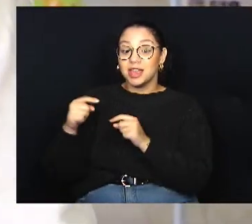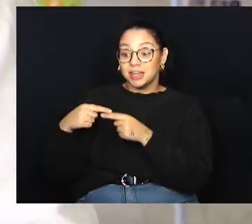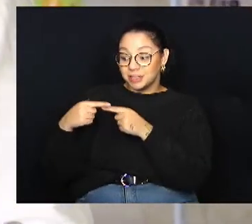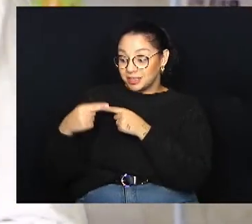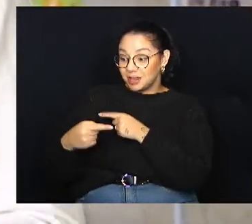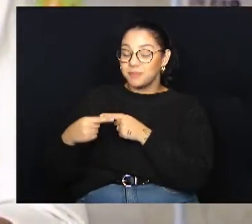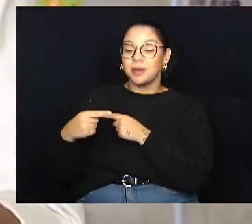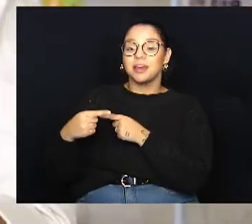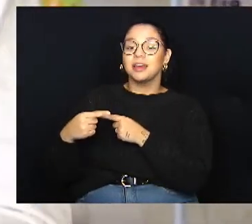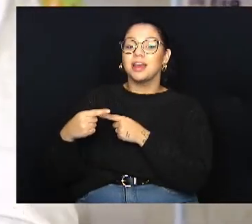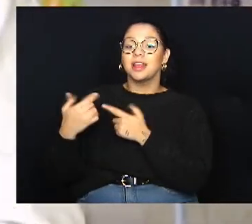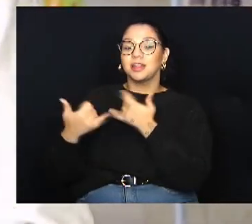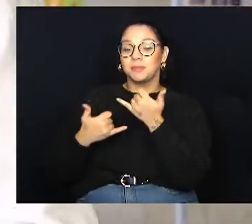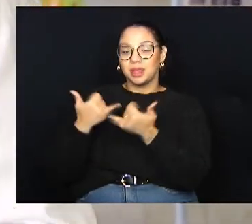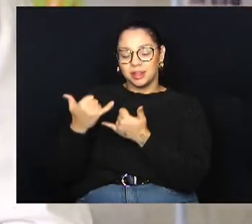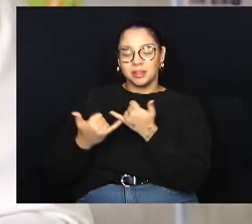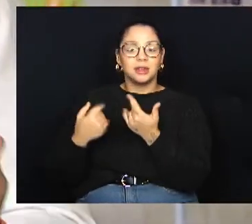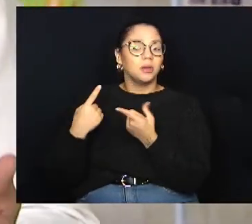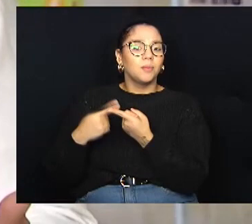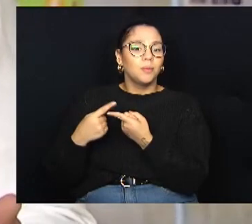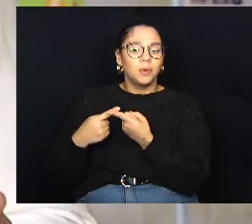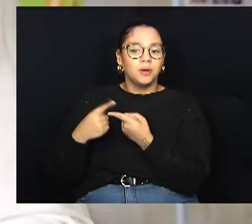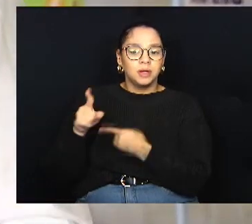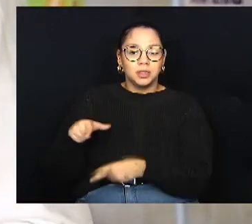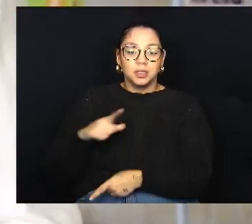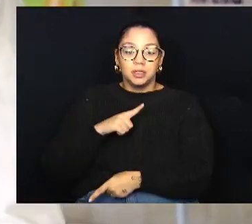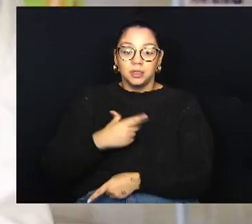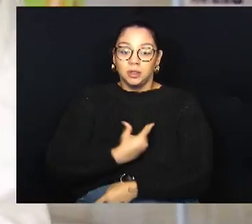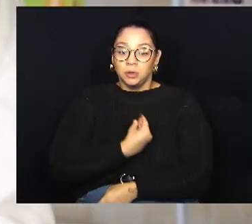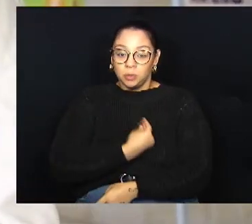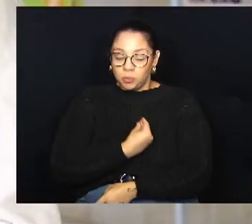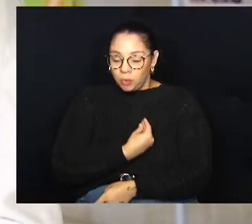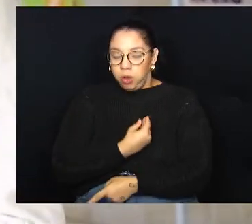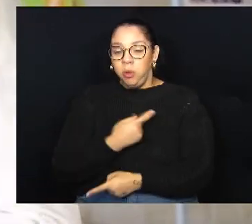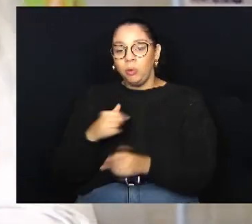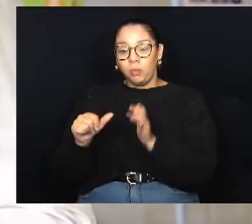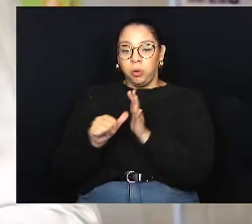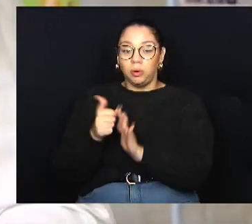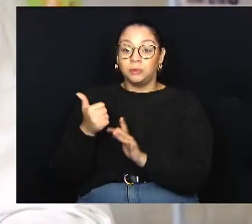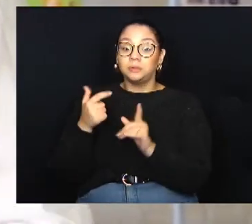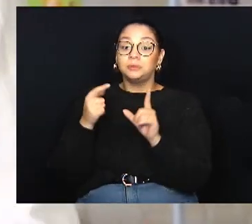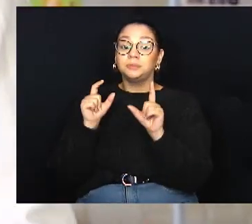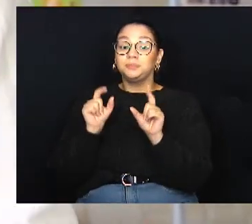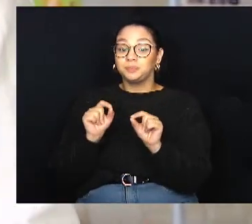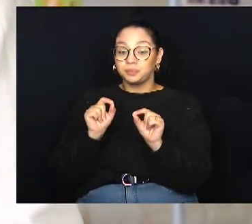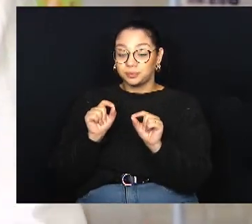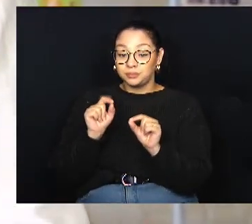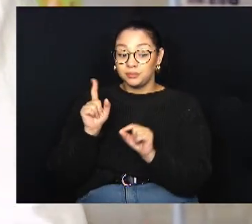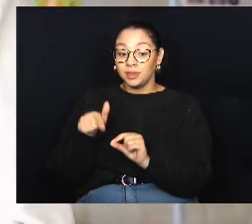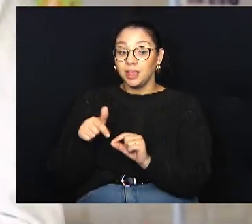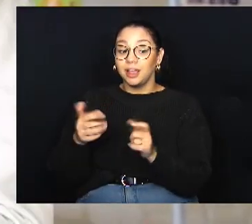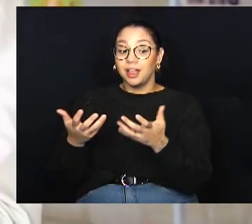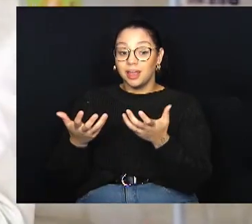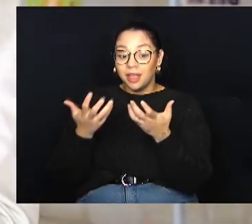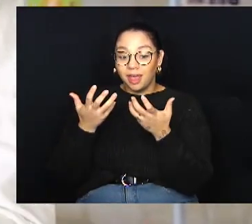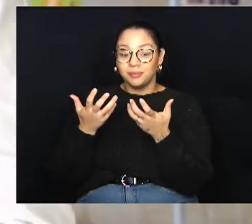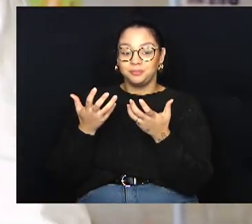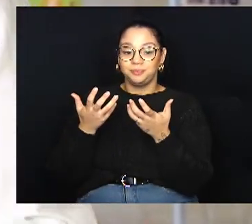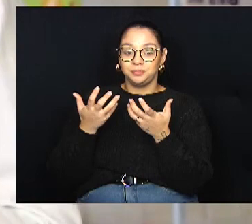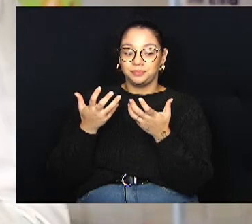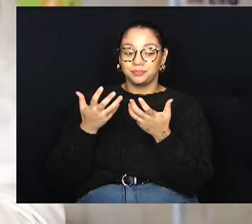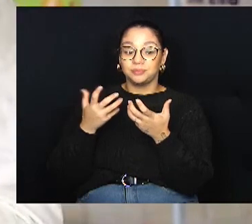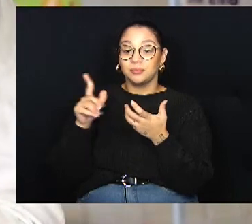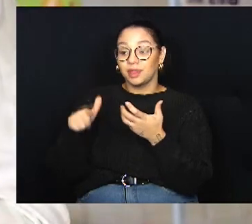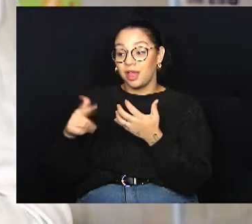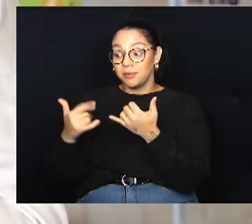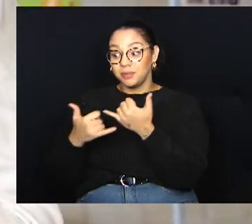Brincar. E por que existe essa Semana do Brincar? Em primeiro lugar é que a gente quer, através da brincadeira